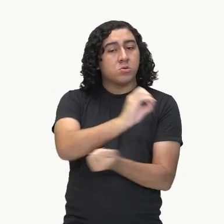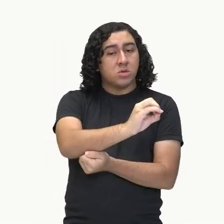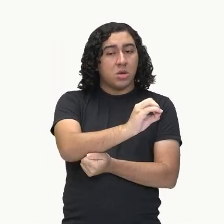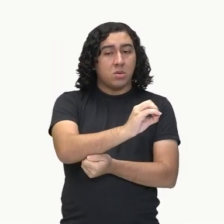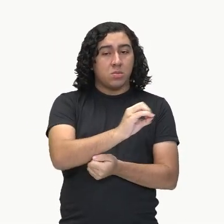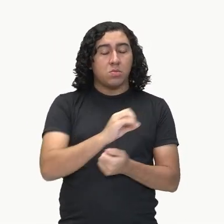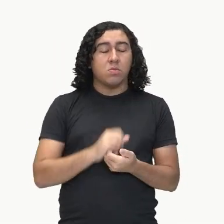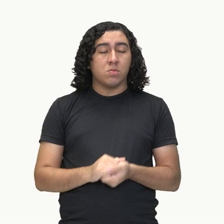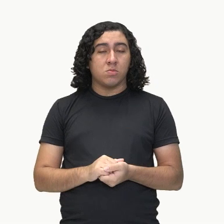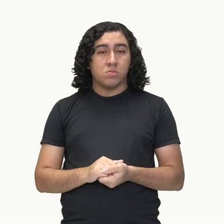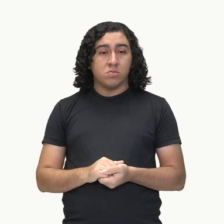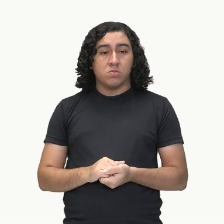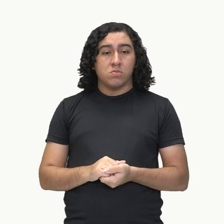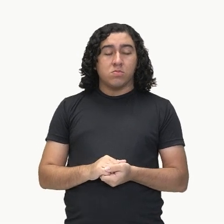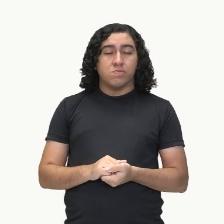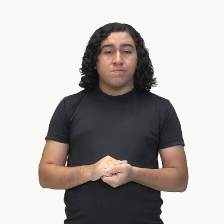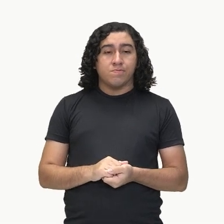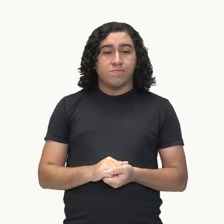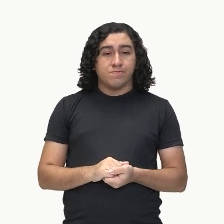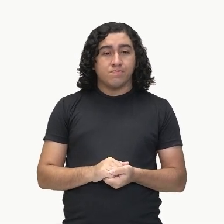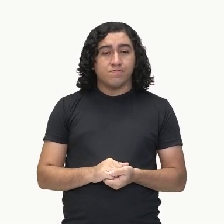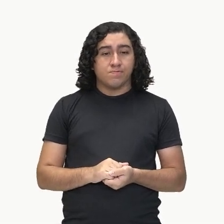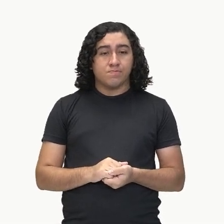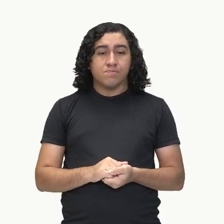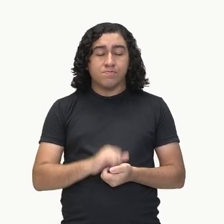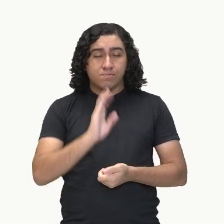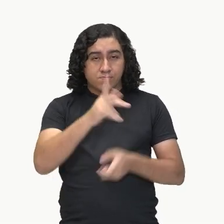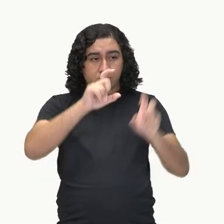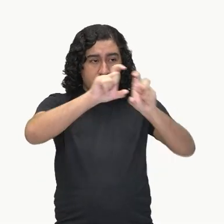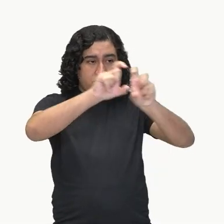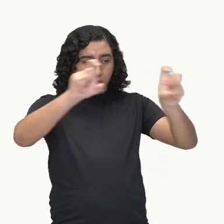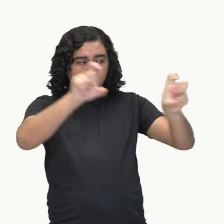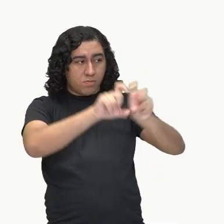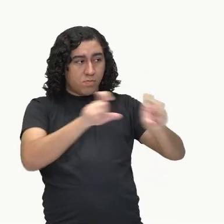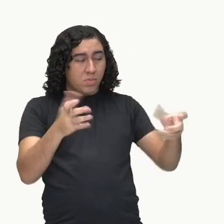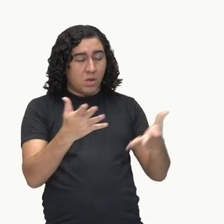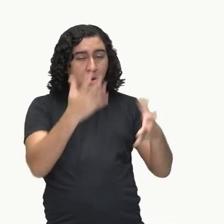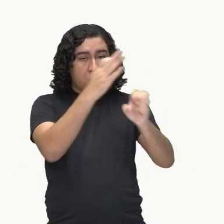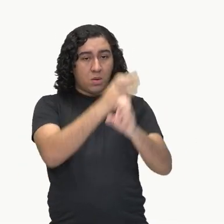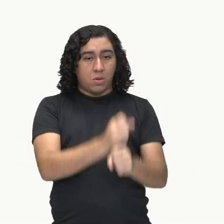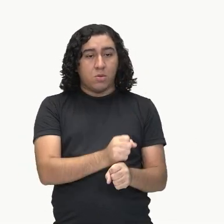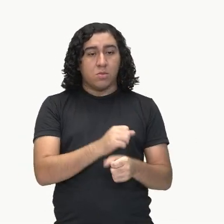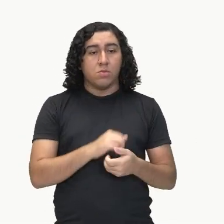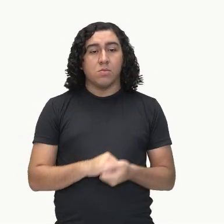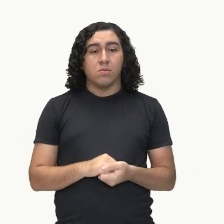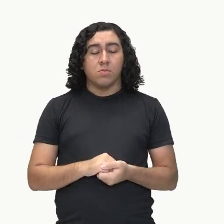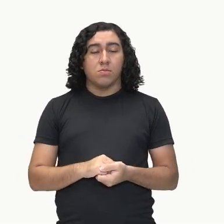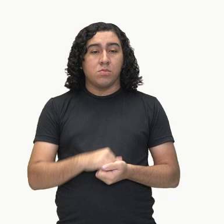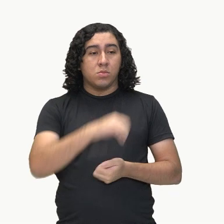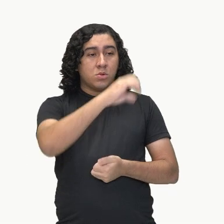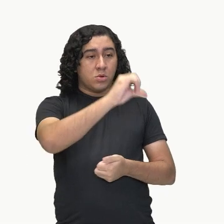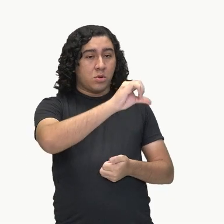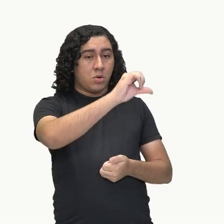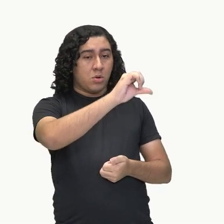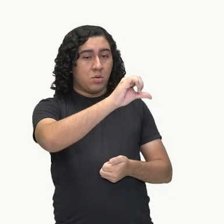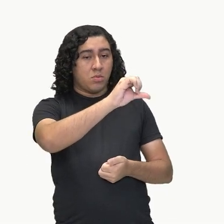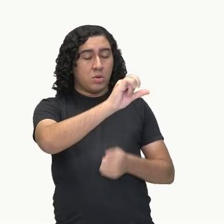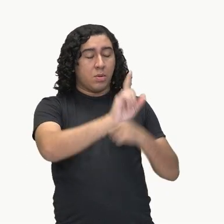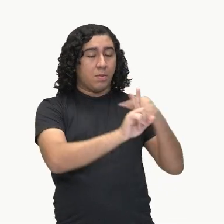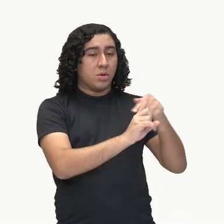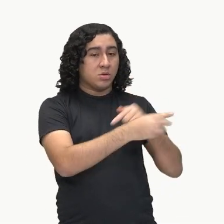bem? Pronto. A adição montada, agora nós vamos resolver. Então, vai ficar 9 mais 3,